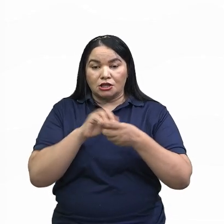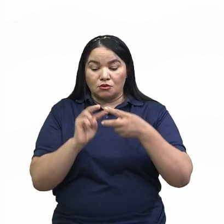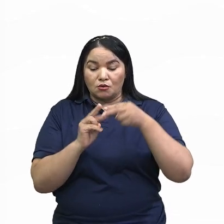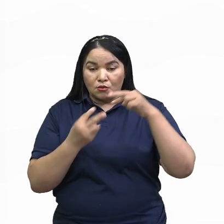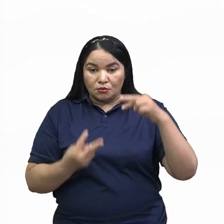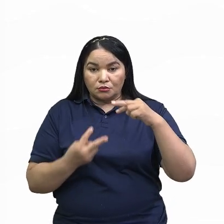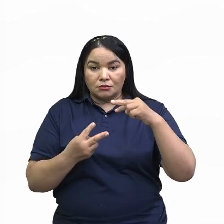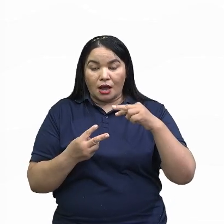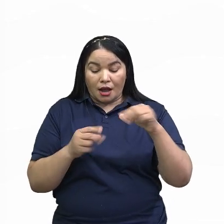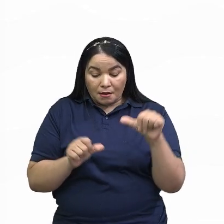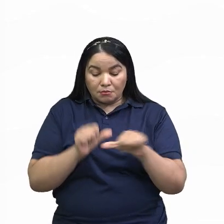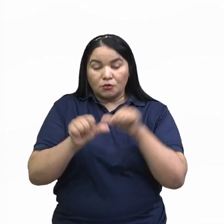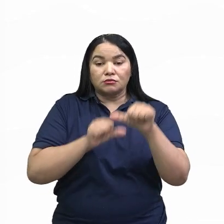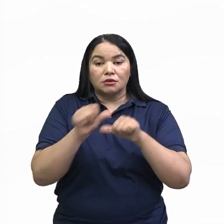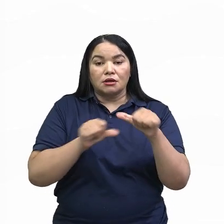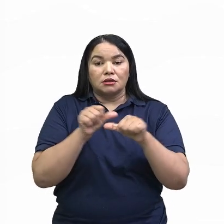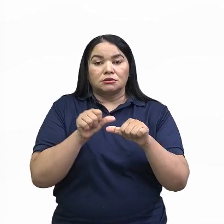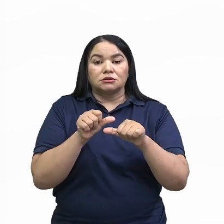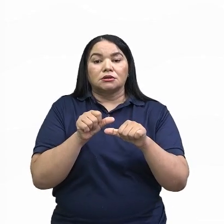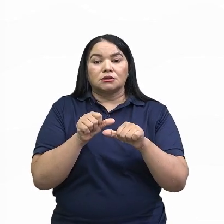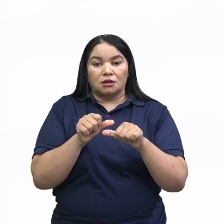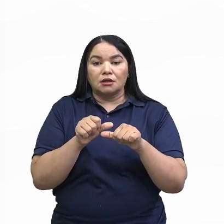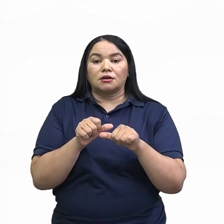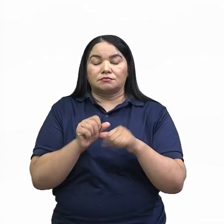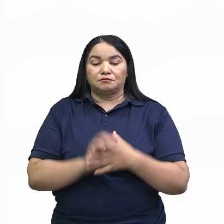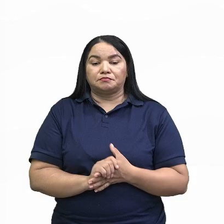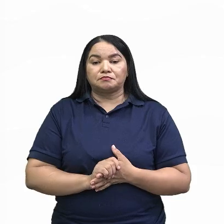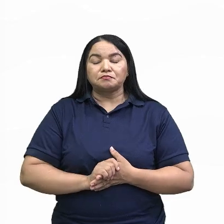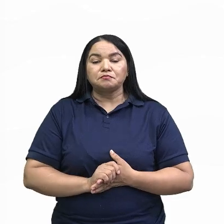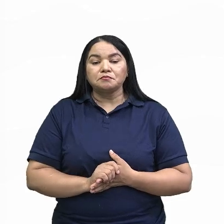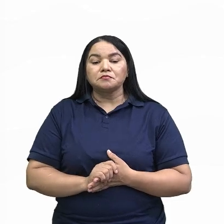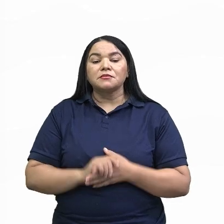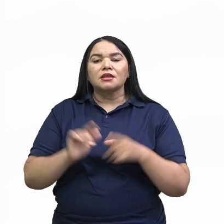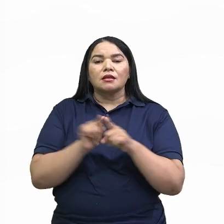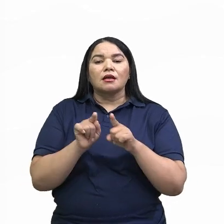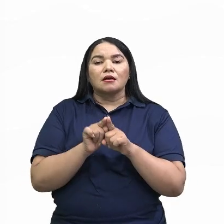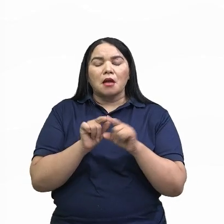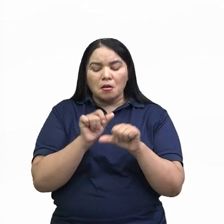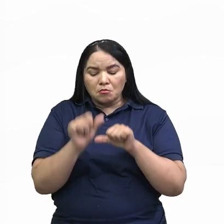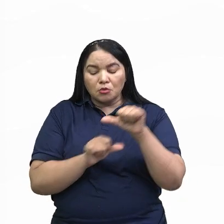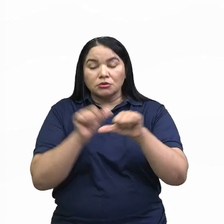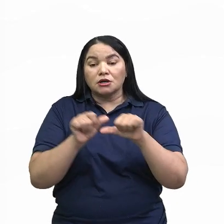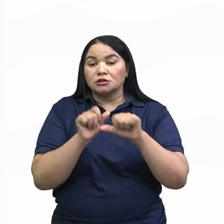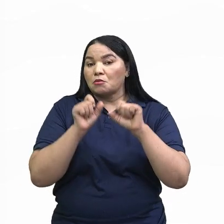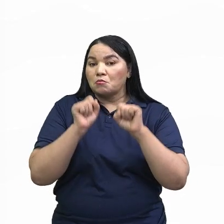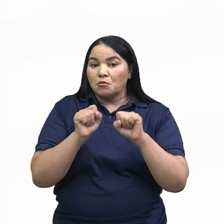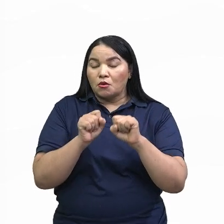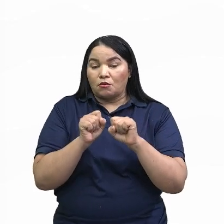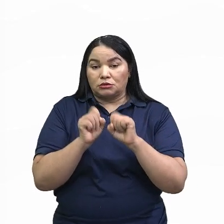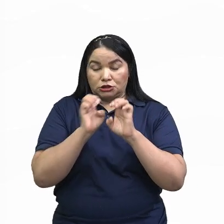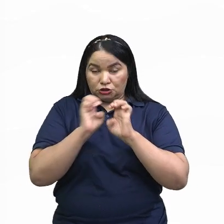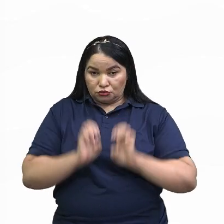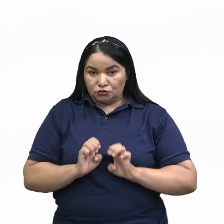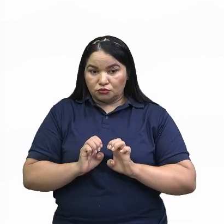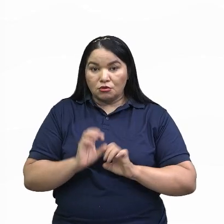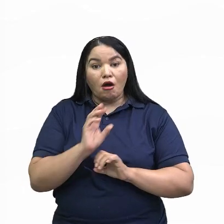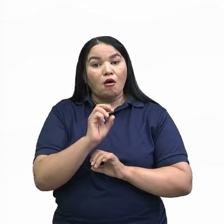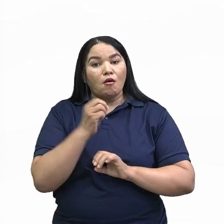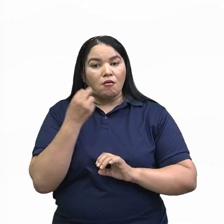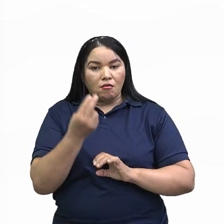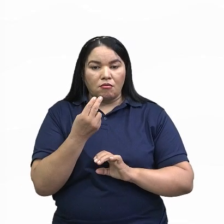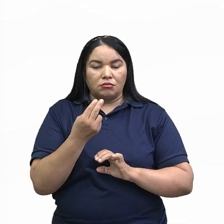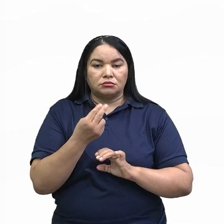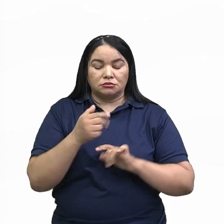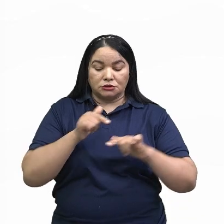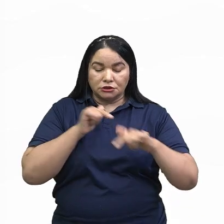seu material genético, né, uma mudança lá no seu DNA. A mudança ela pode ser apenas estrutural ou na